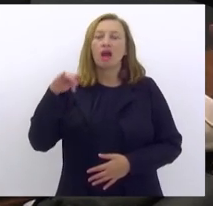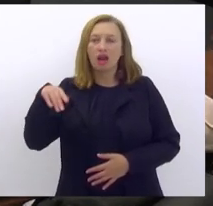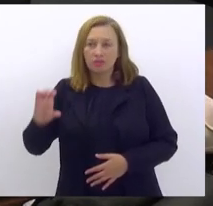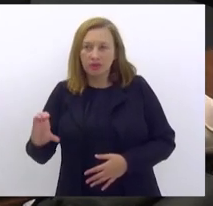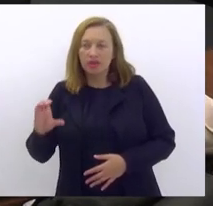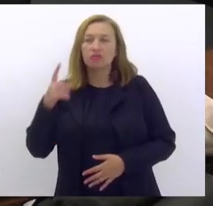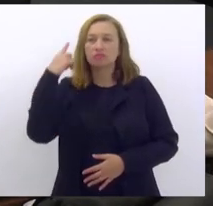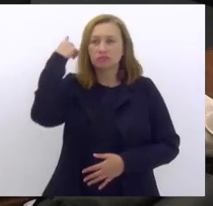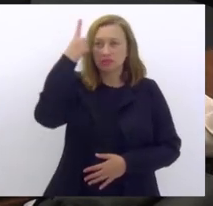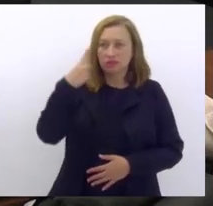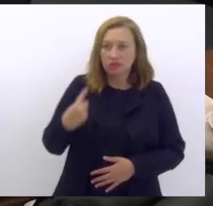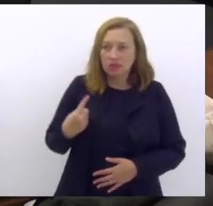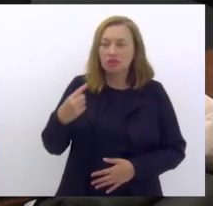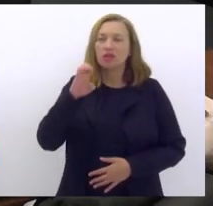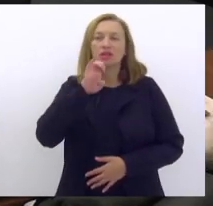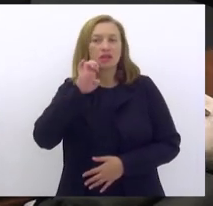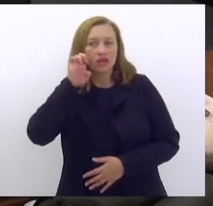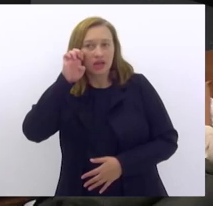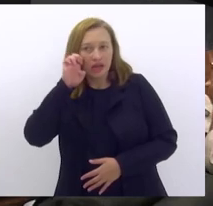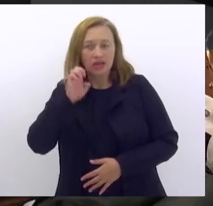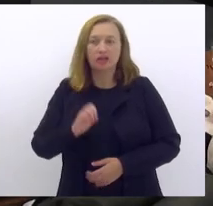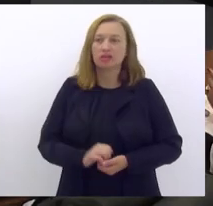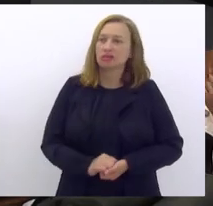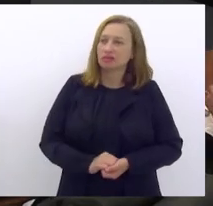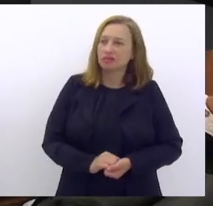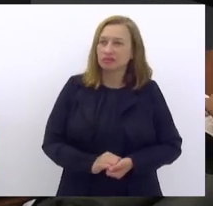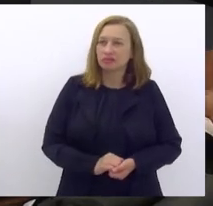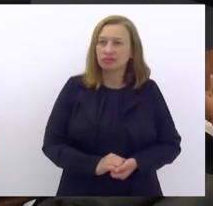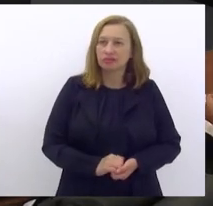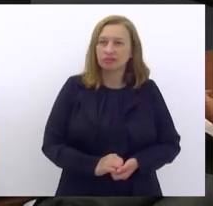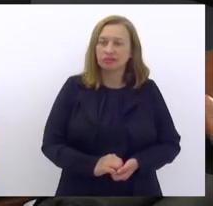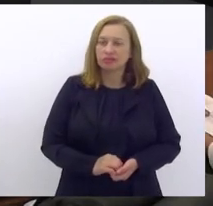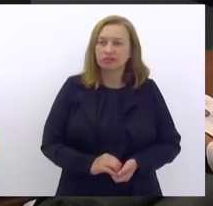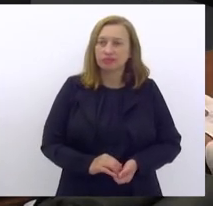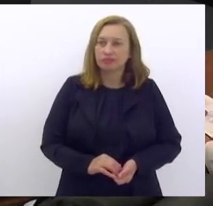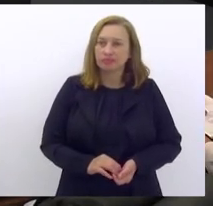Dani Monteiro, Érica Takimoto.